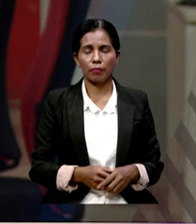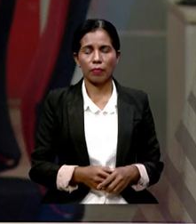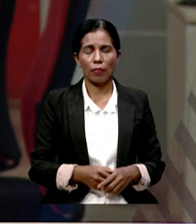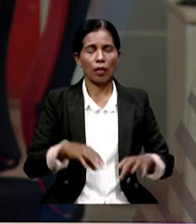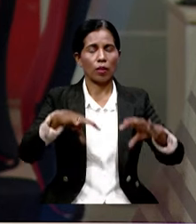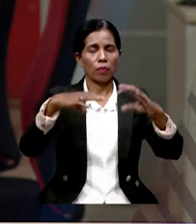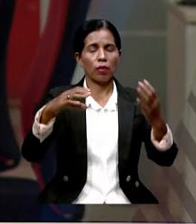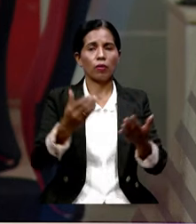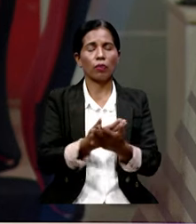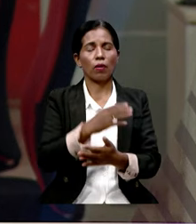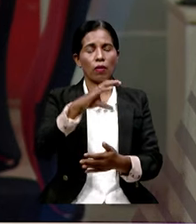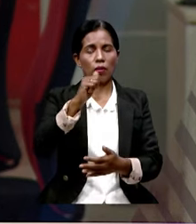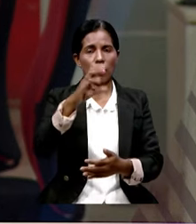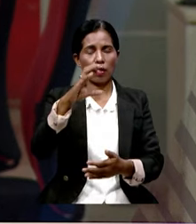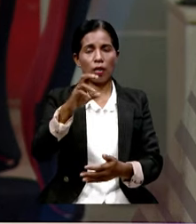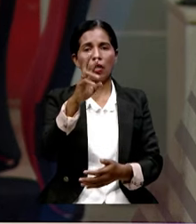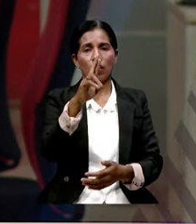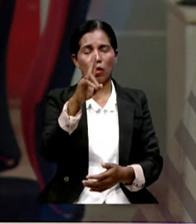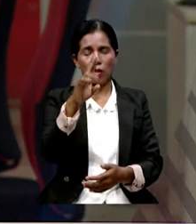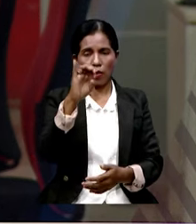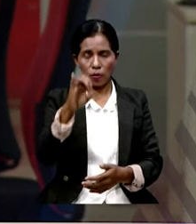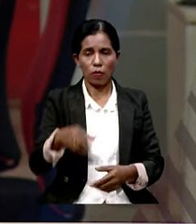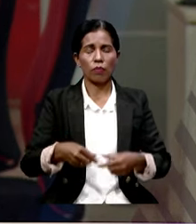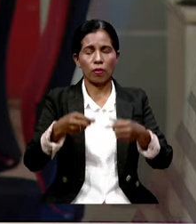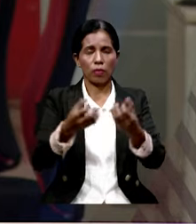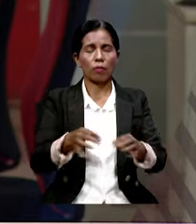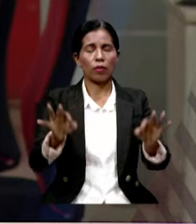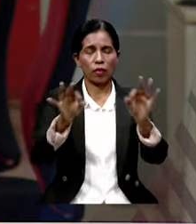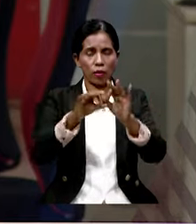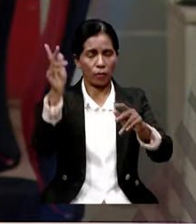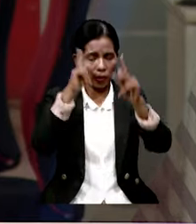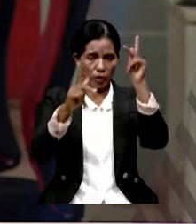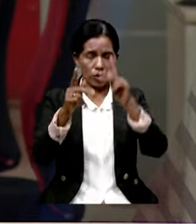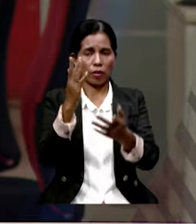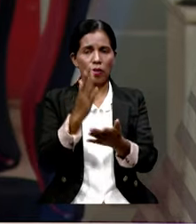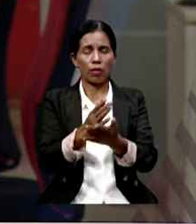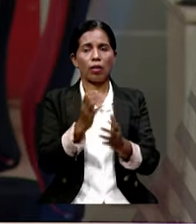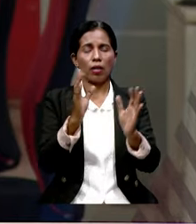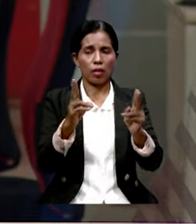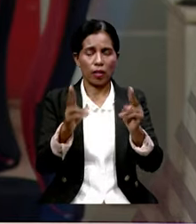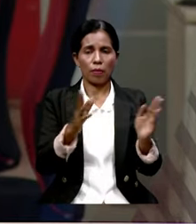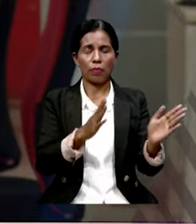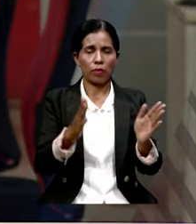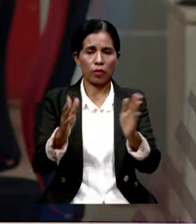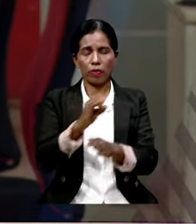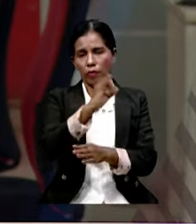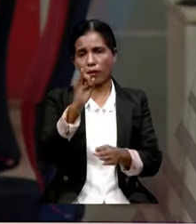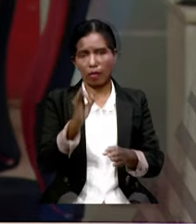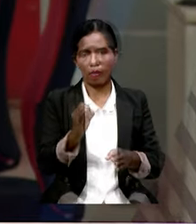Comissário Fonca, Rui Pereira, se for prioridade para caso pendente Sira, onde finaliza processo de